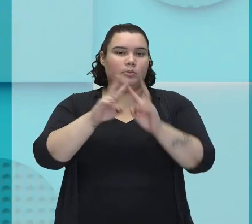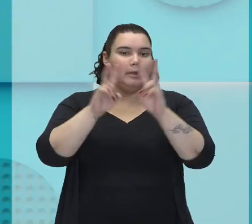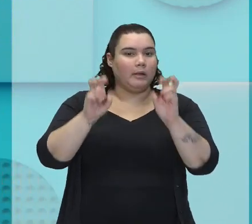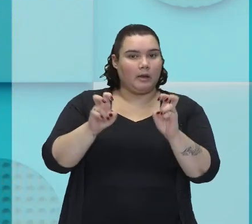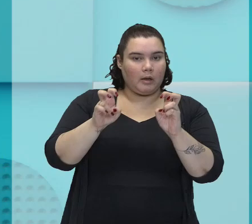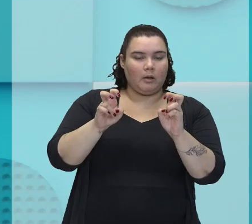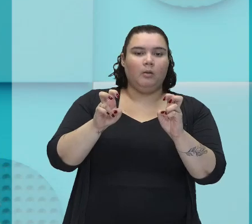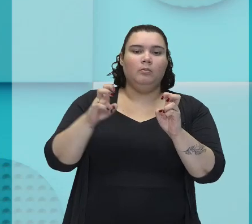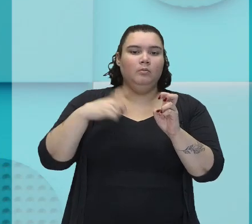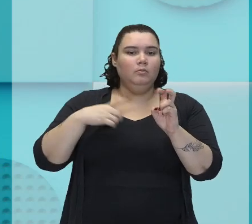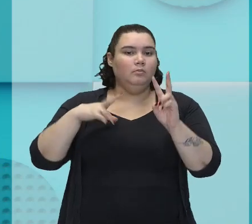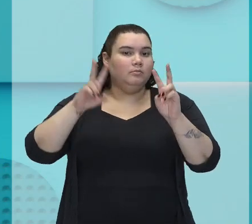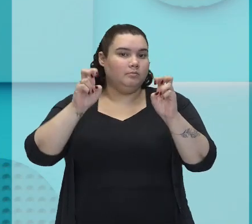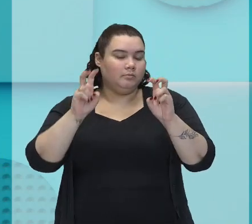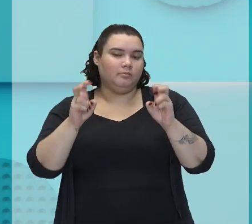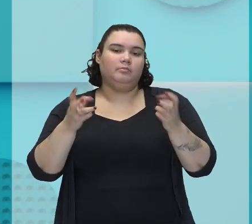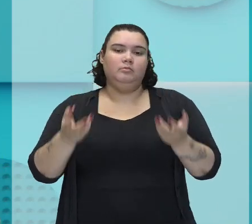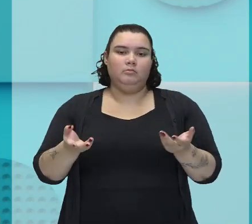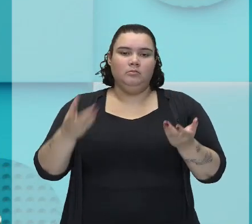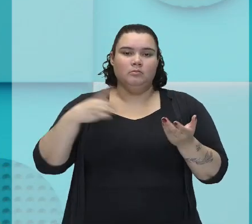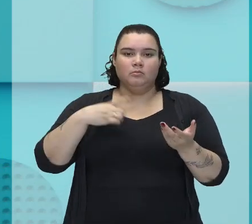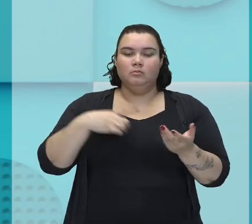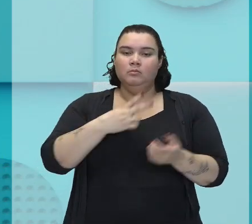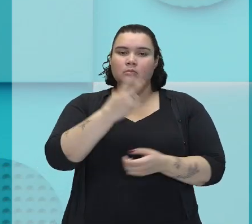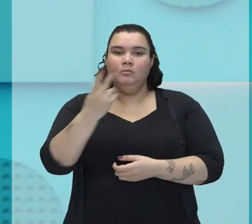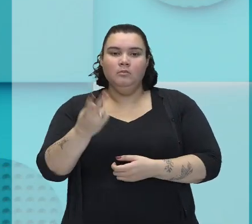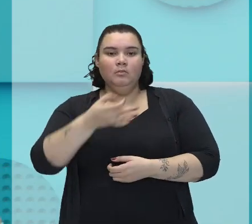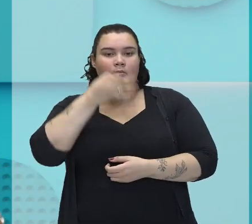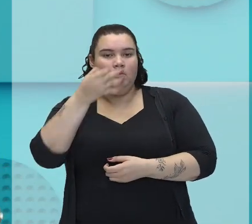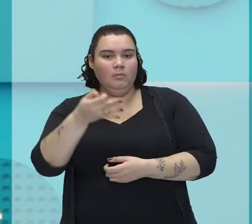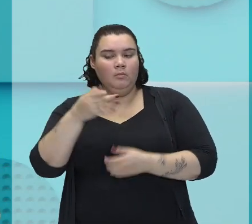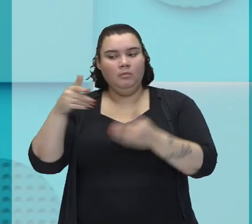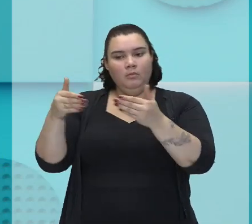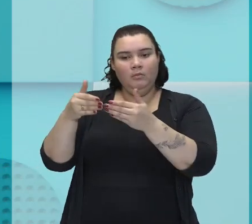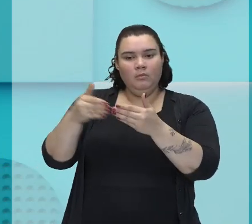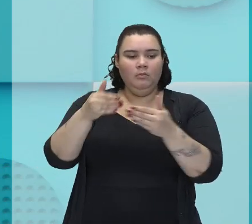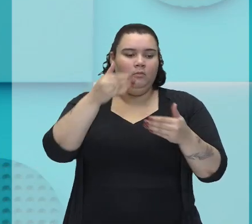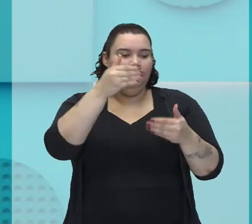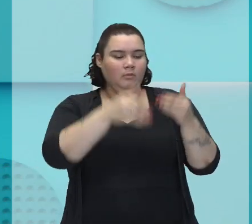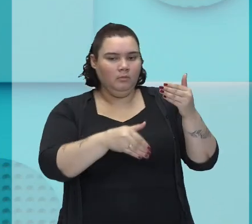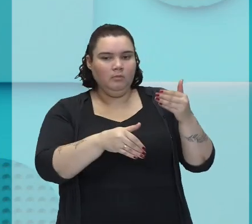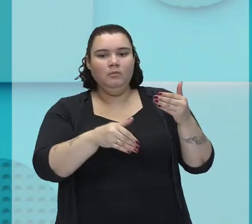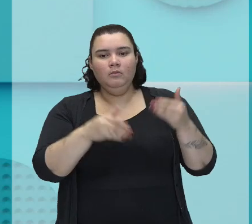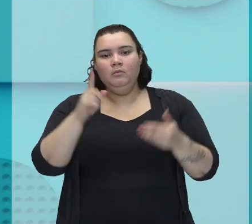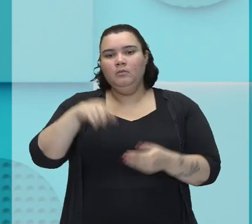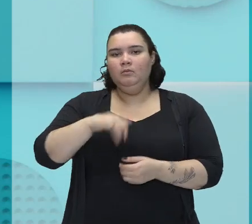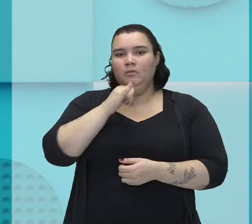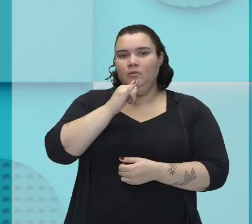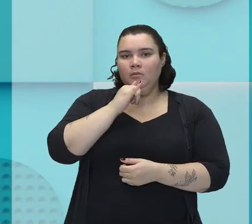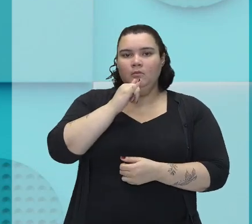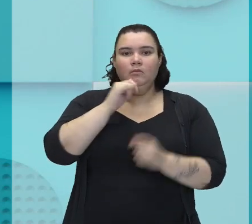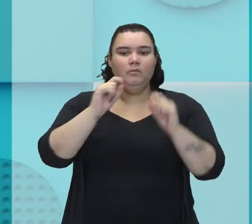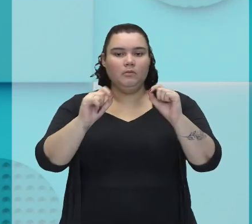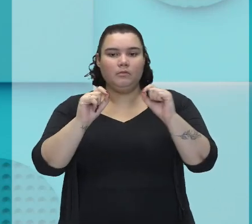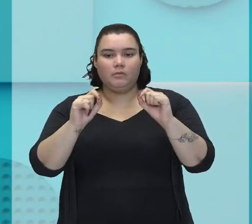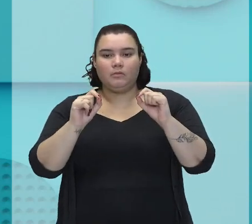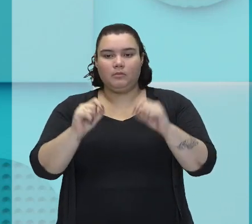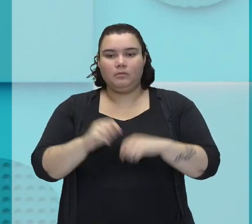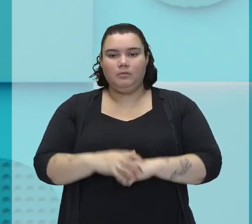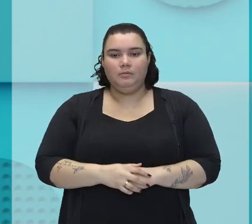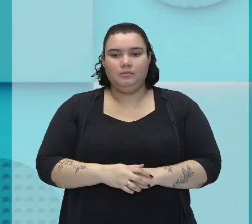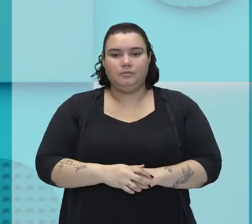que pode ter dois lados, contra ou a favor, é um exemplo, por exemplo,